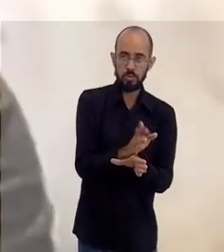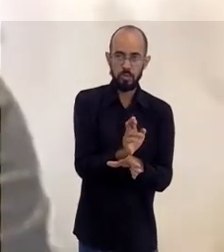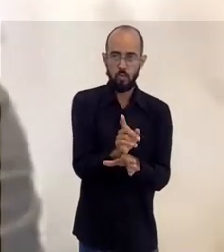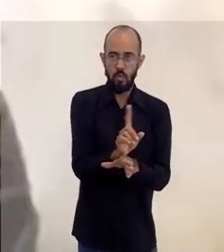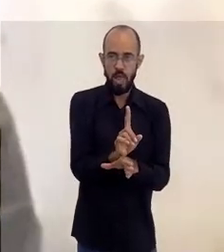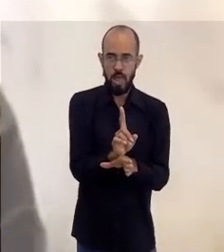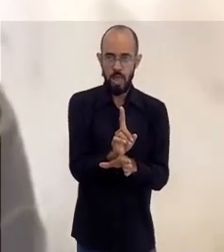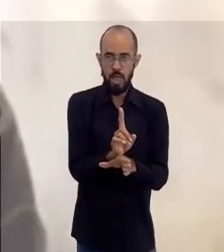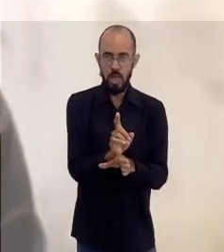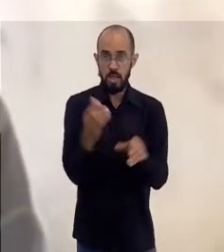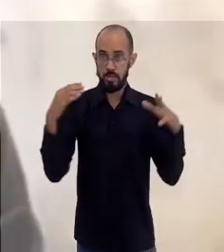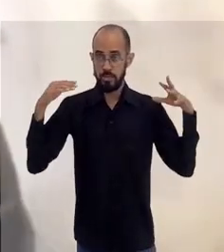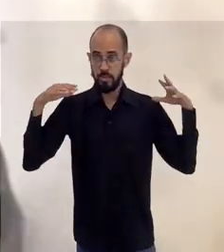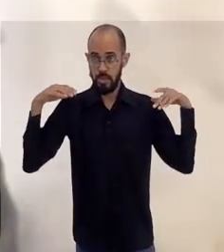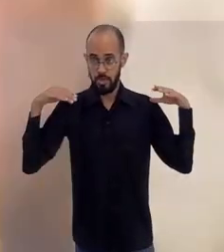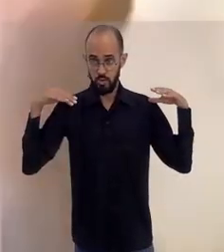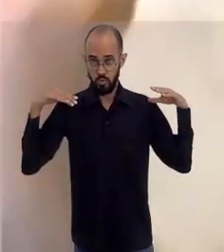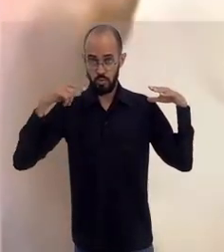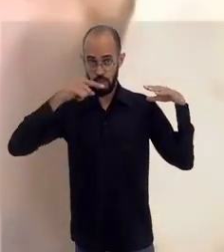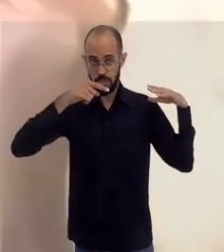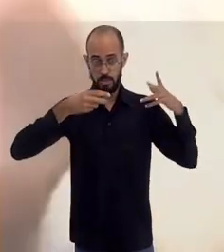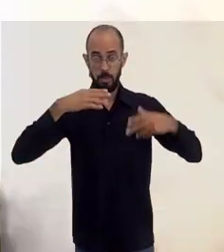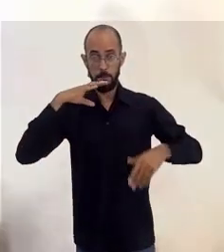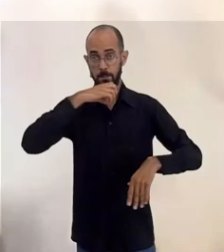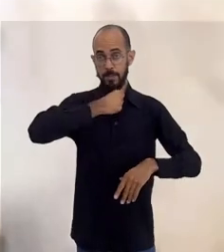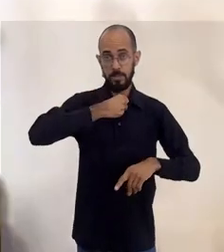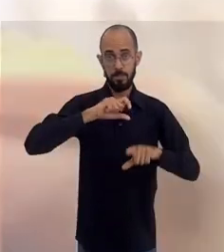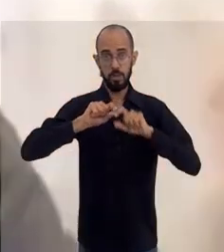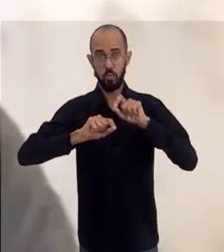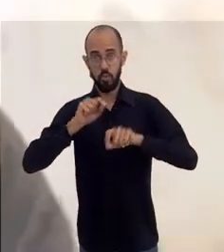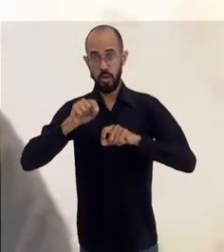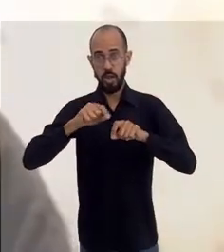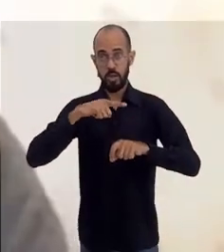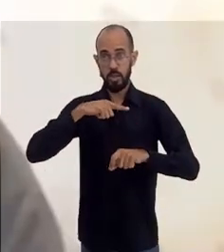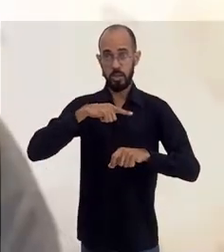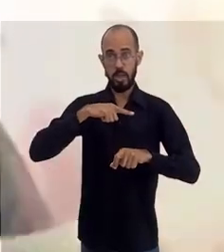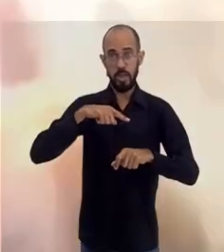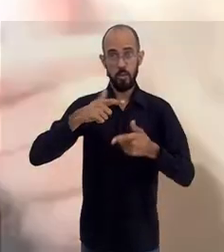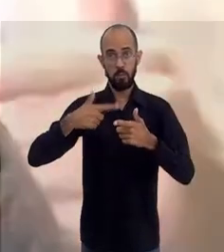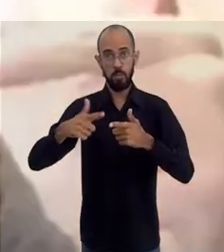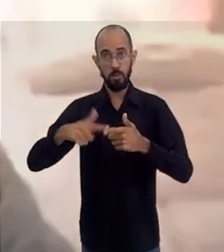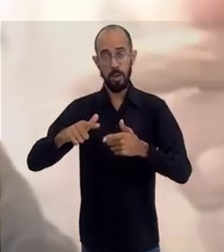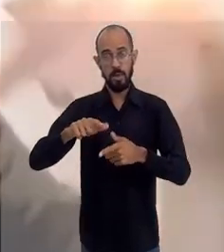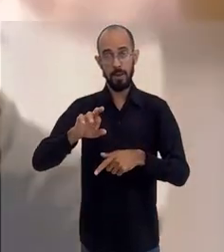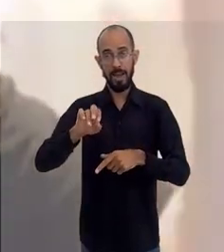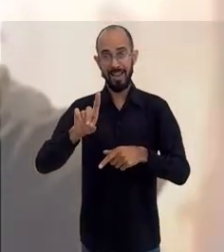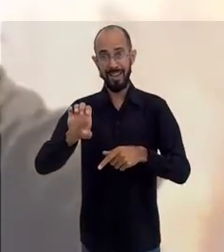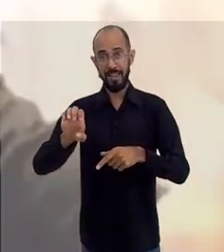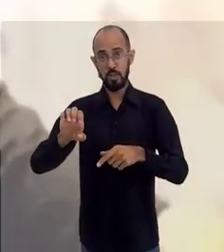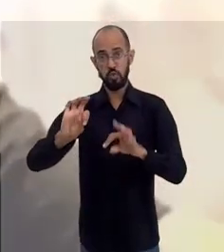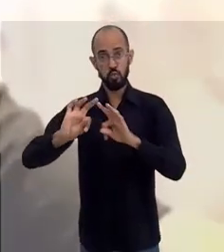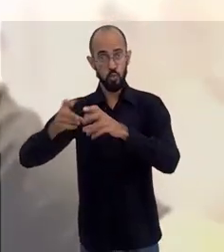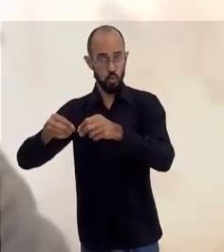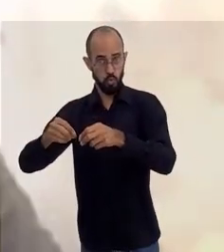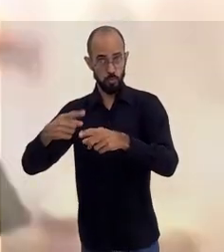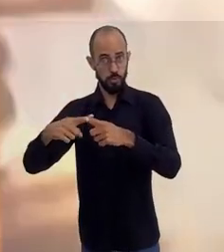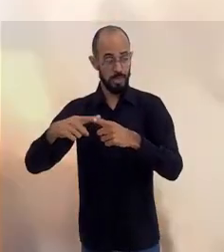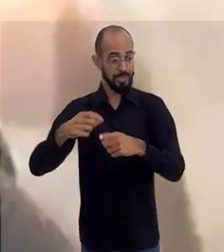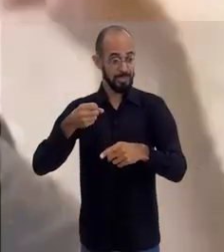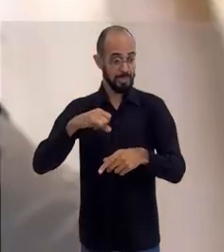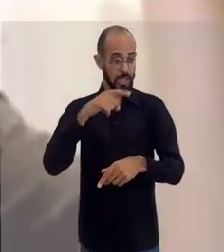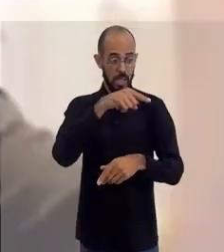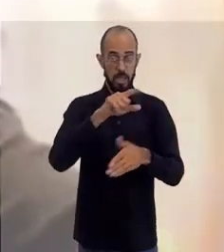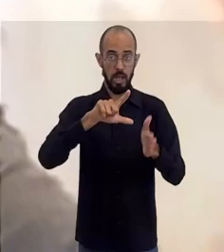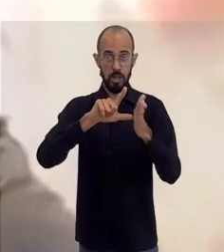do bem esses anjos espelho e recheados elas estão percebendo que impacta a cabeça como todo porque essa pessoa atrasando a